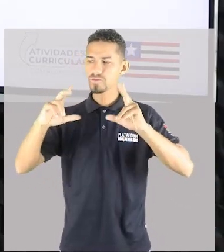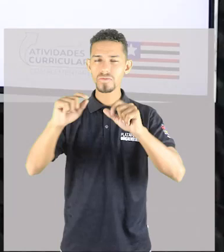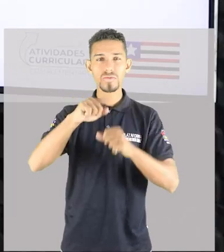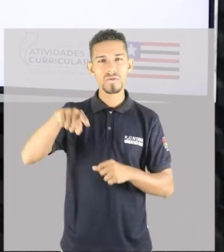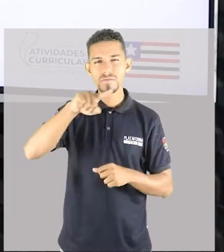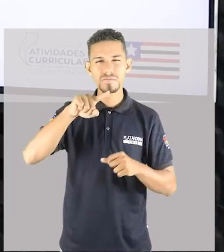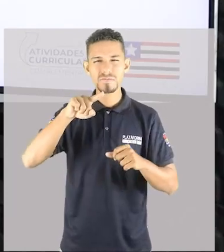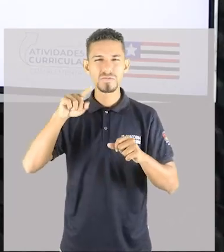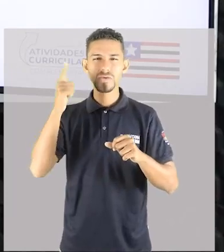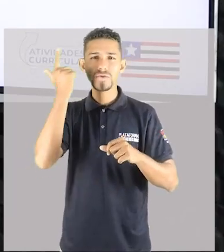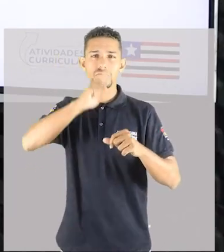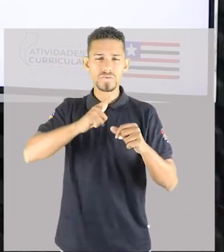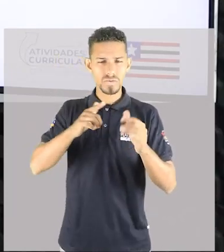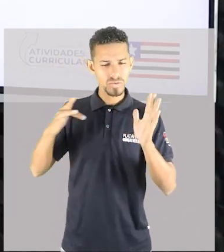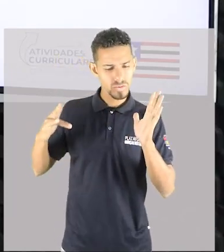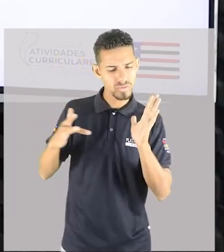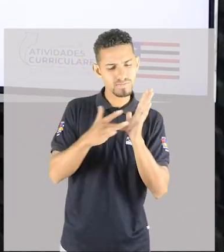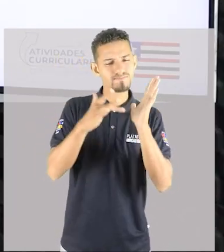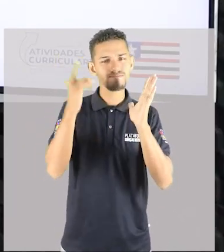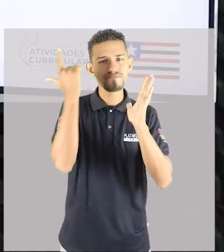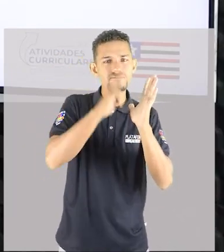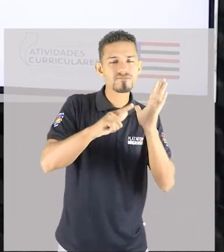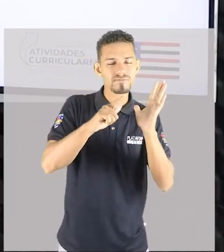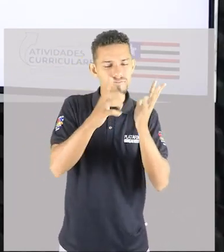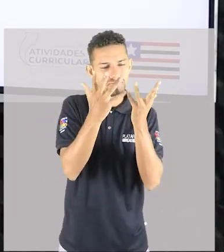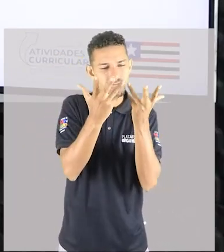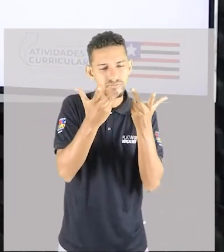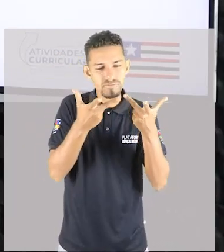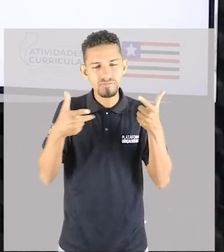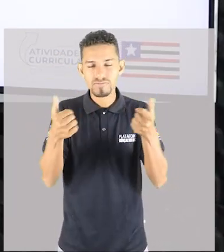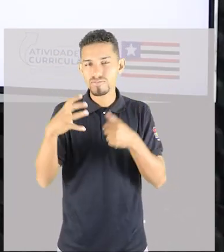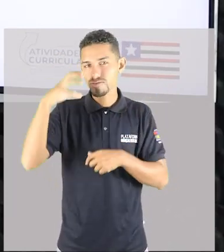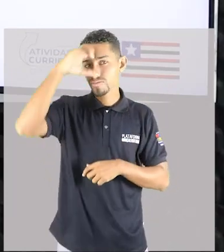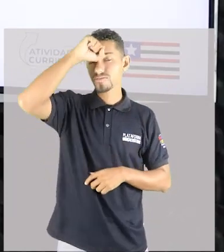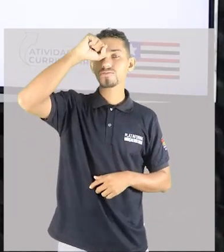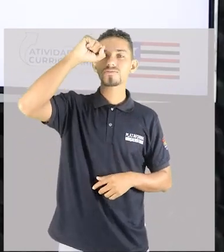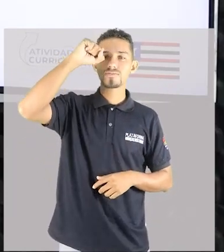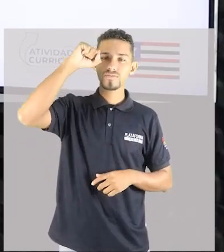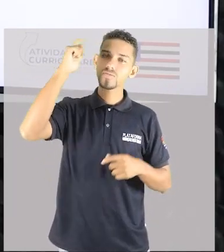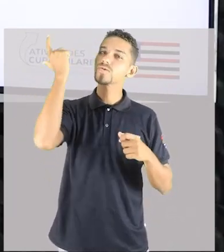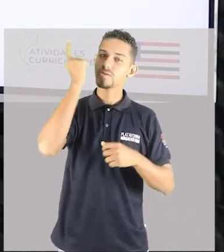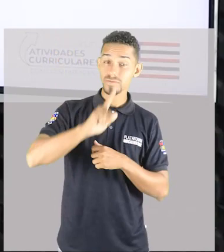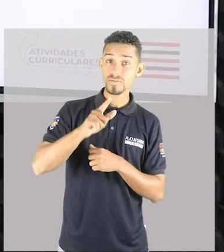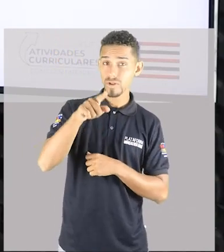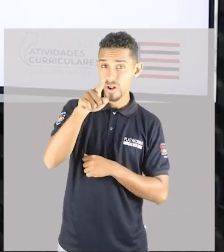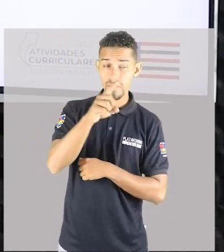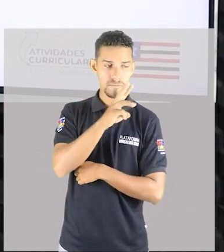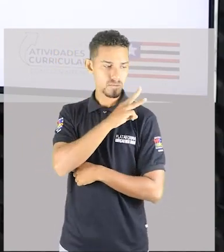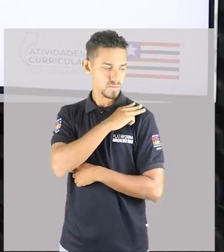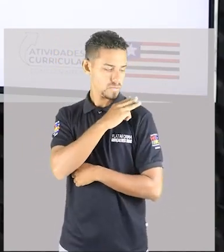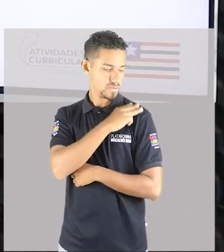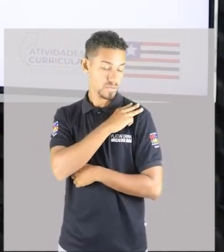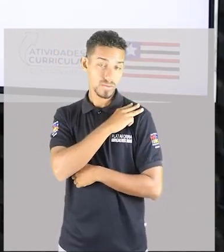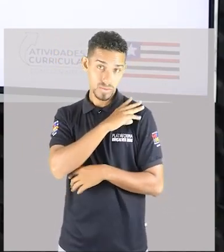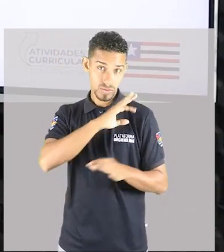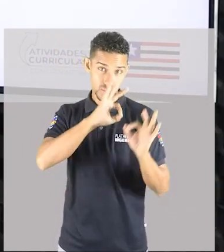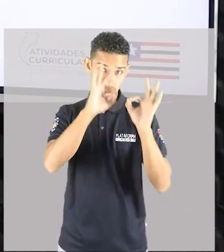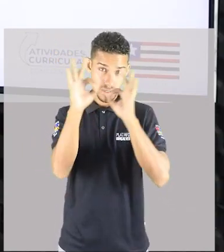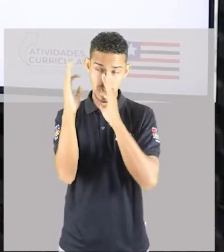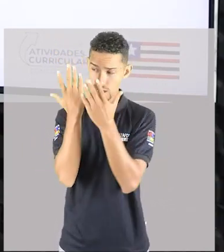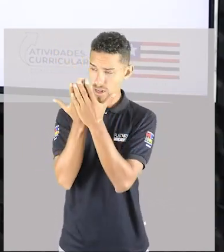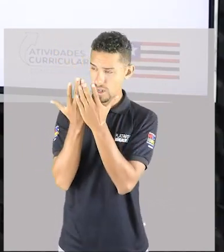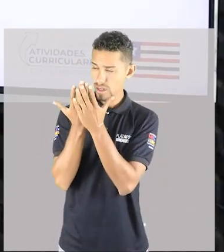e se maravilhar com todo esse conhecimento que está lá, tá bom? Mas você do terceirão aí, que está assistindo essa aula aí,